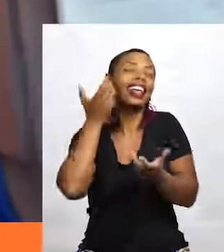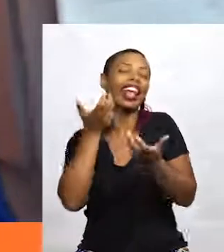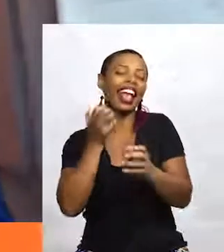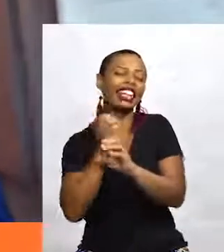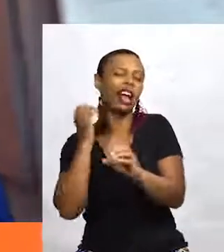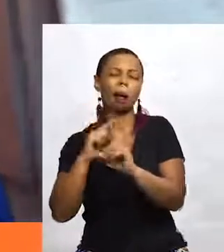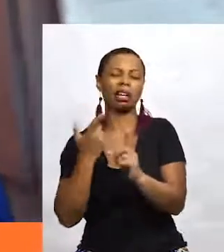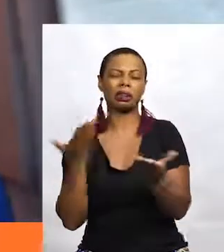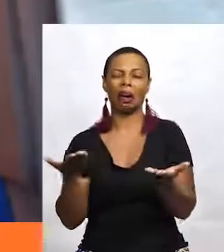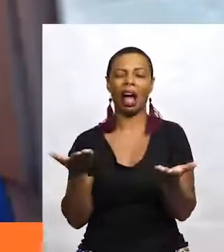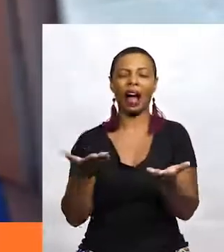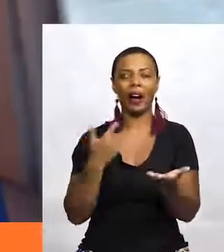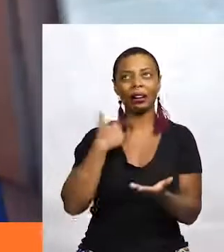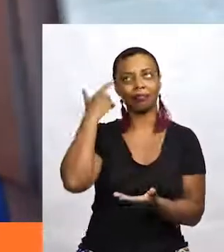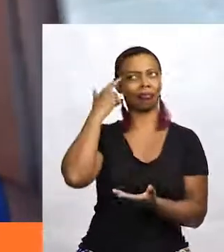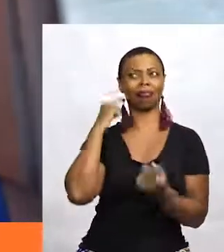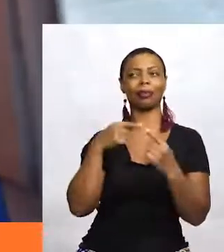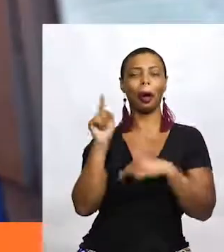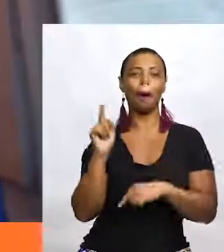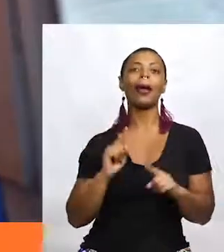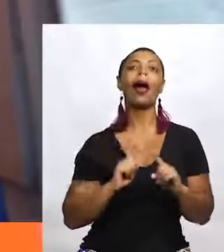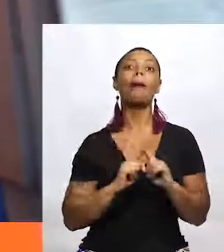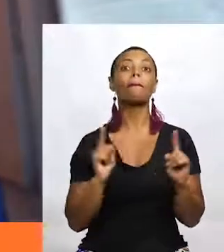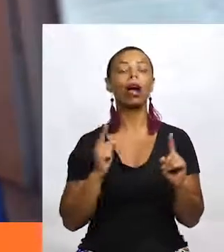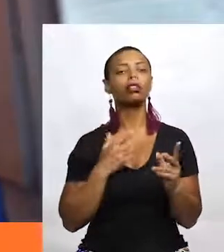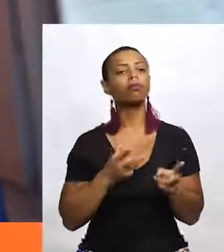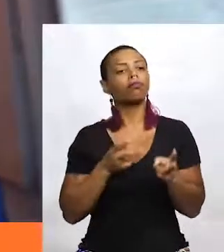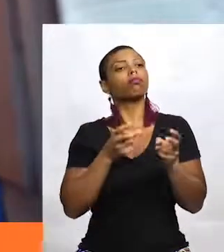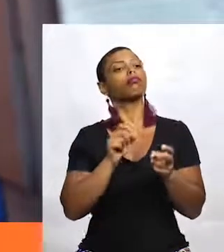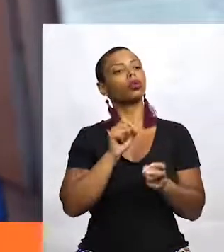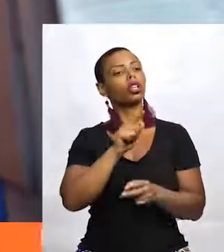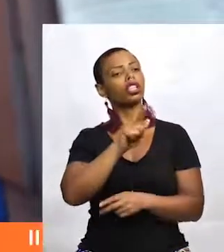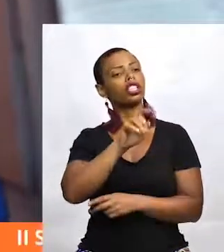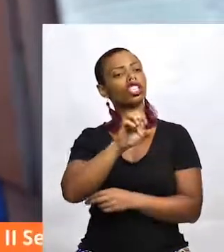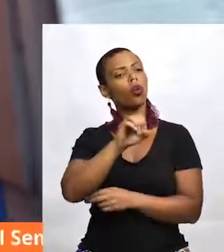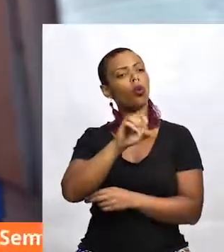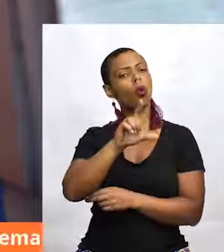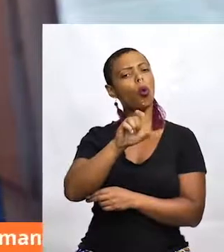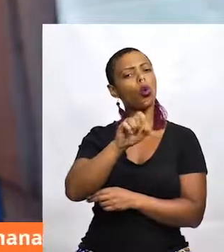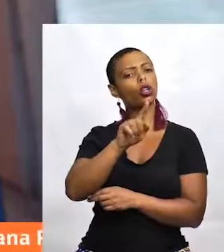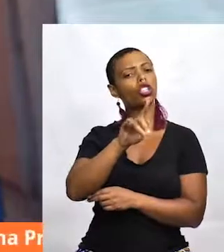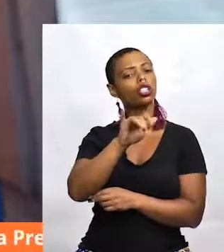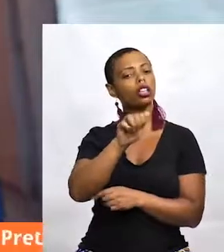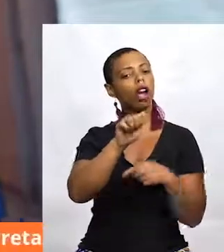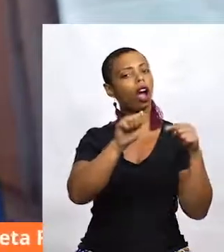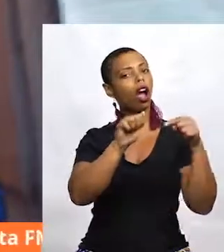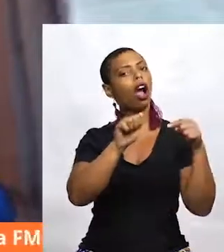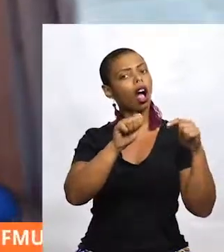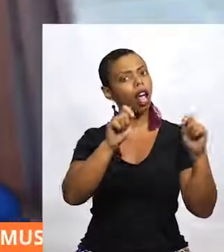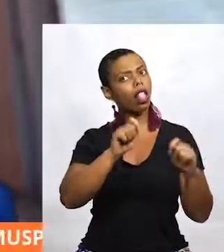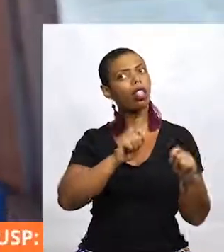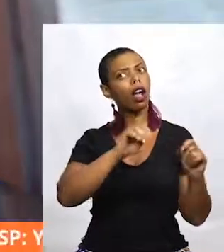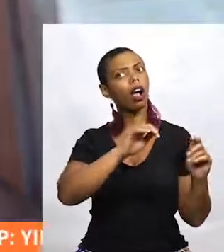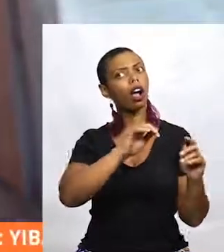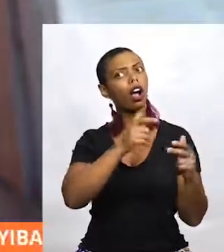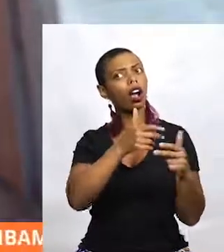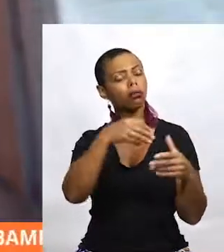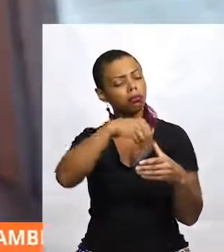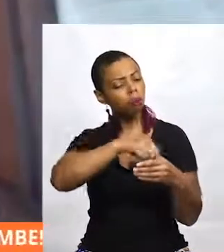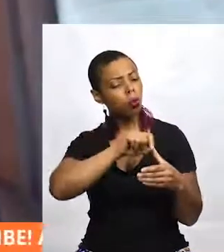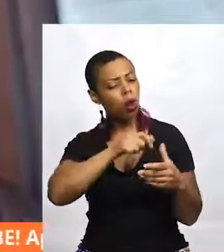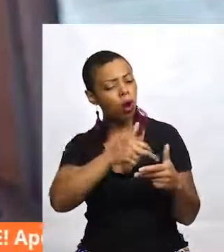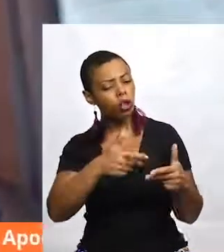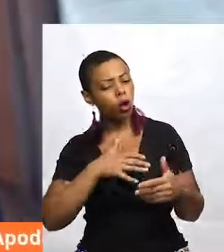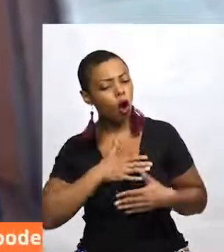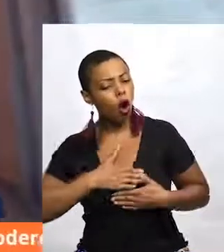engenharia, mas eu vi que a geologia era algo que talvez congregasse um pouco de tudo que eu gostava, um pouco de matemática, um